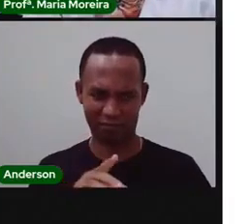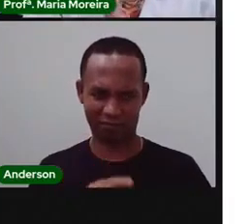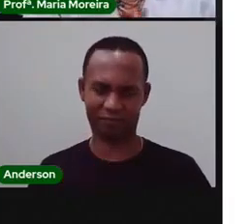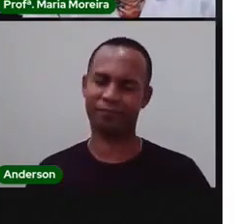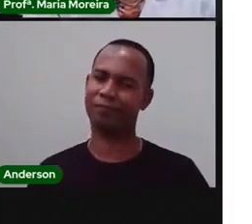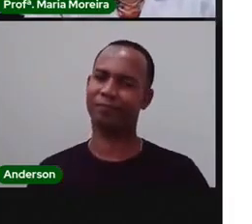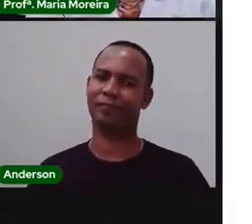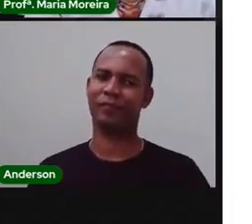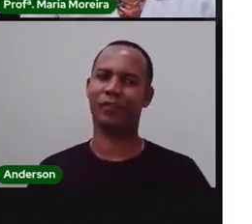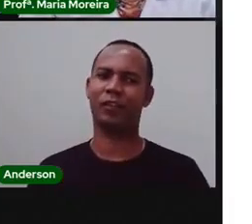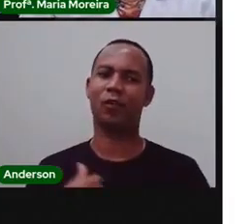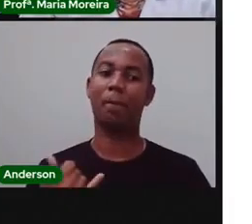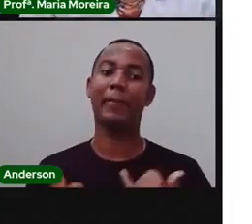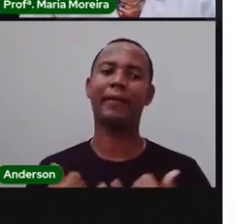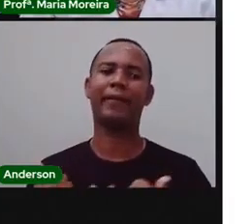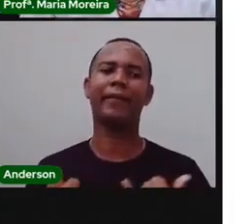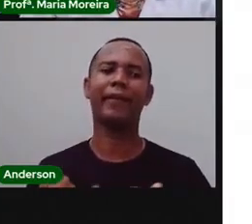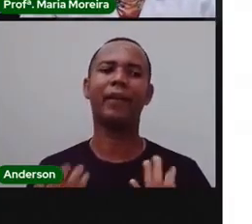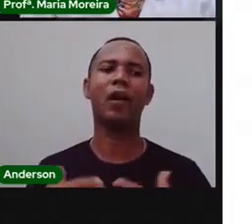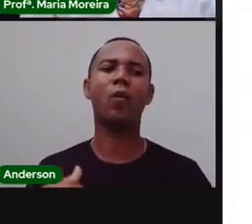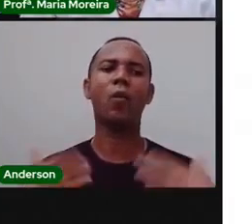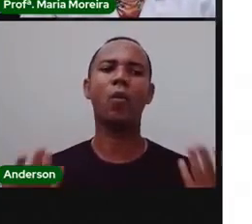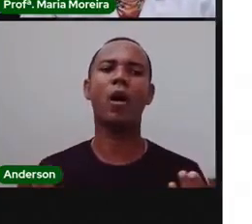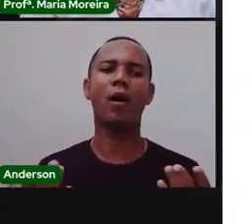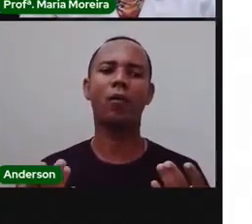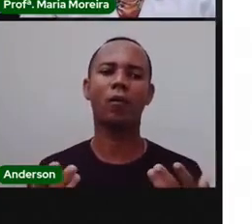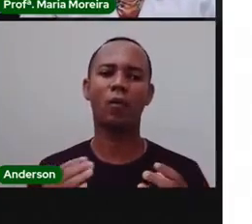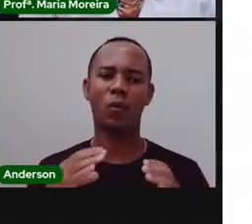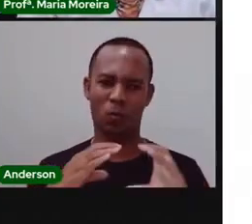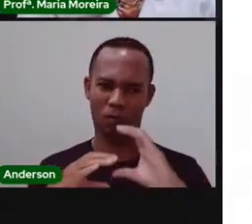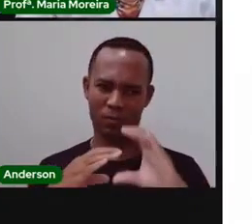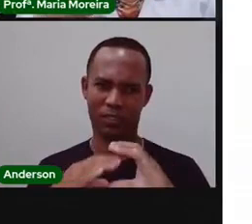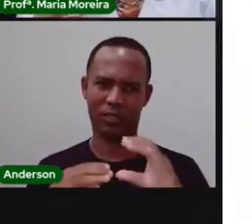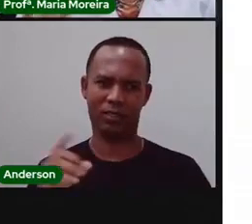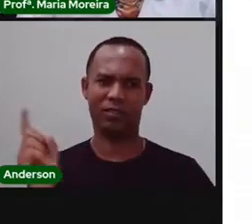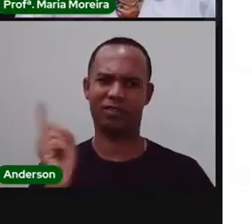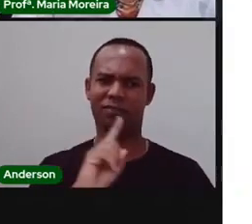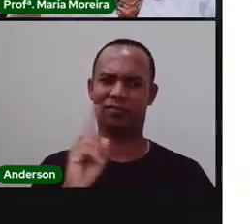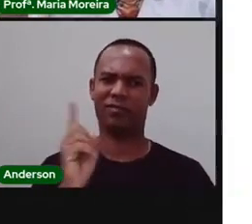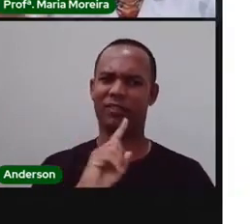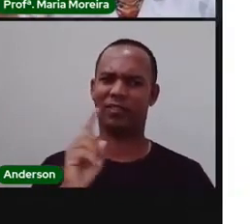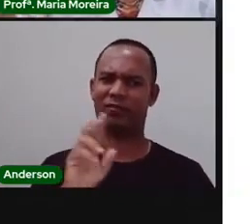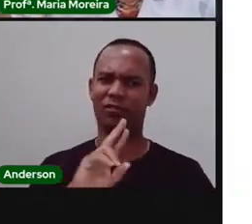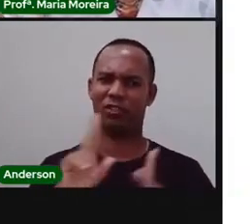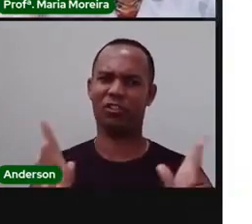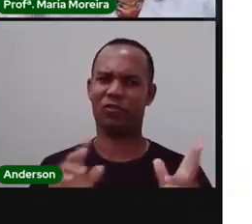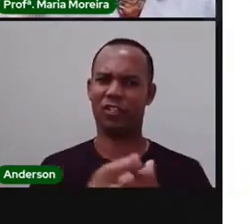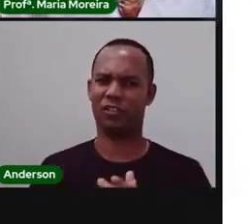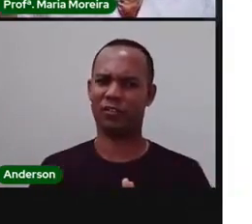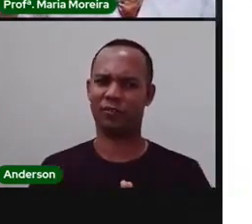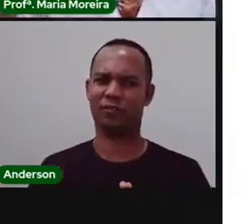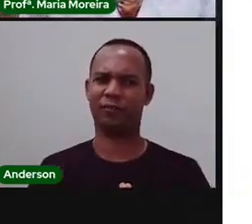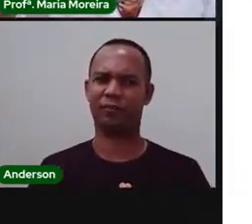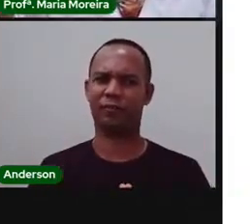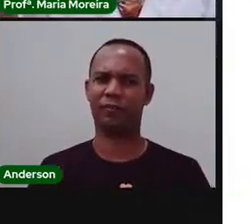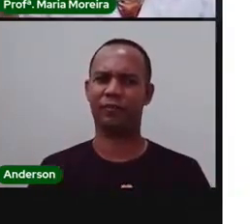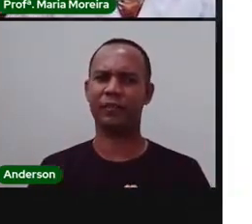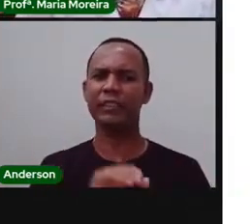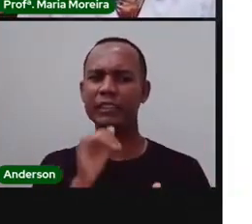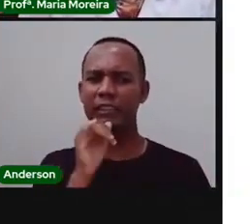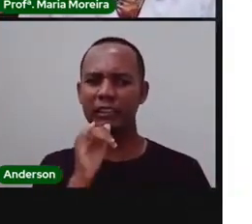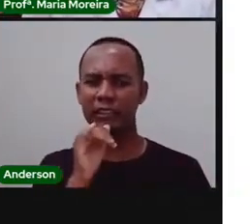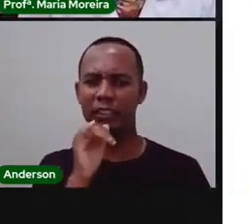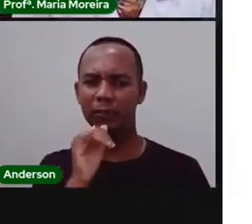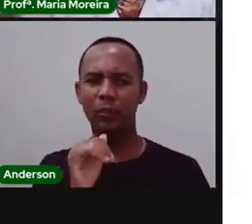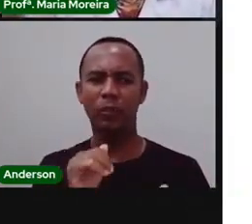coisa, jogos não são meios de comunicação. Mesmo tendo chat, vocês estejam se comunicando lá. Aqui agora não